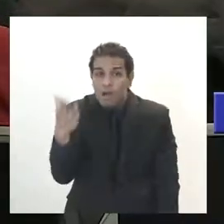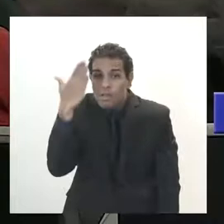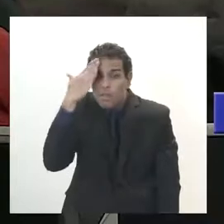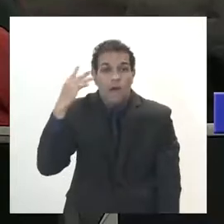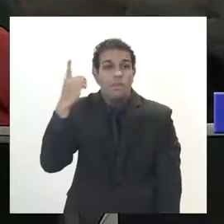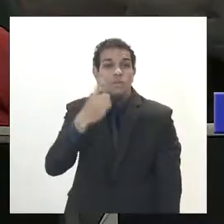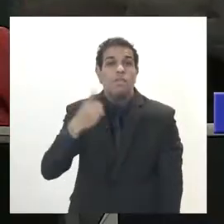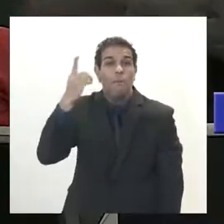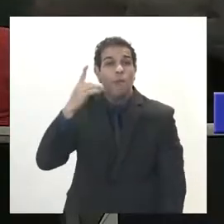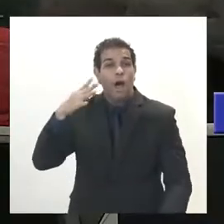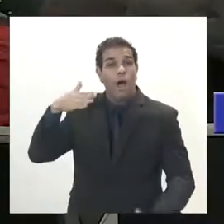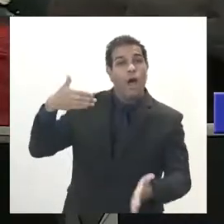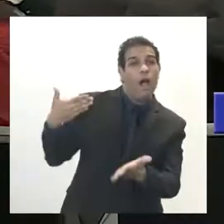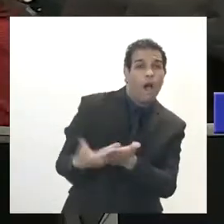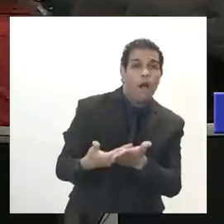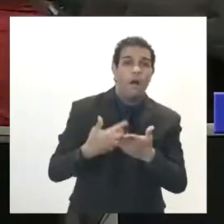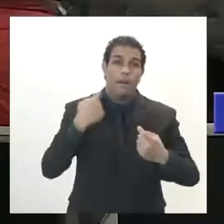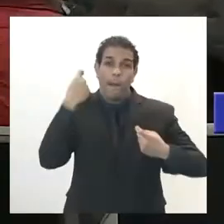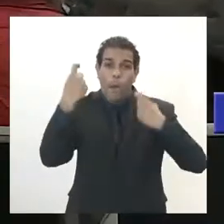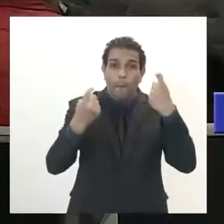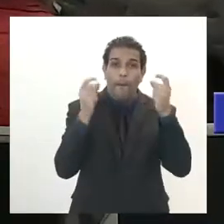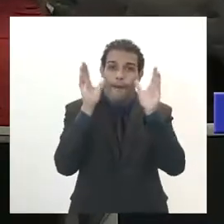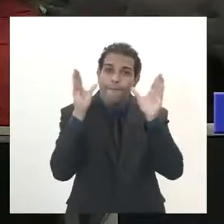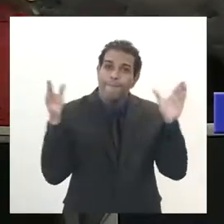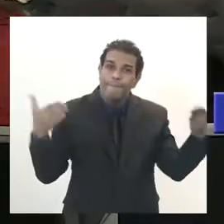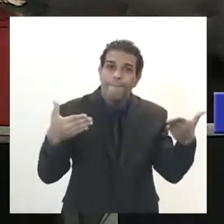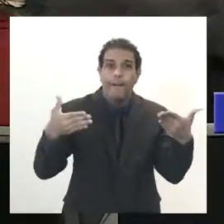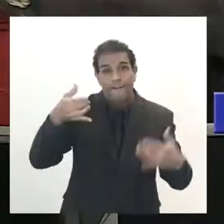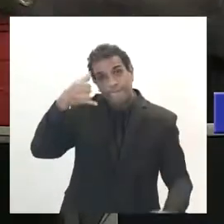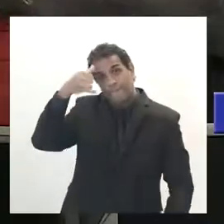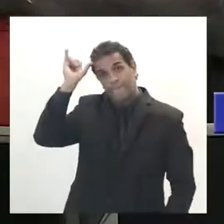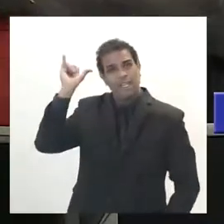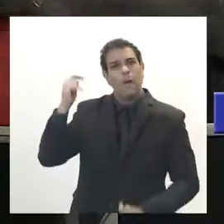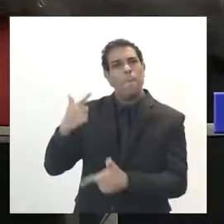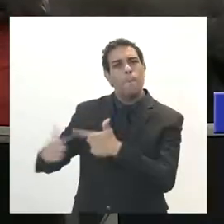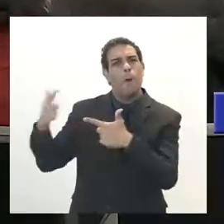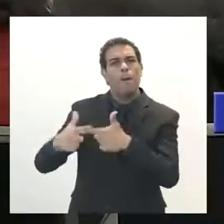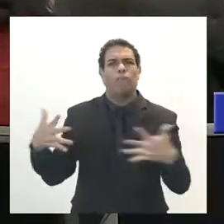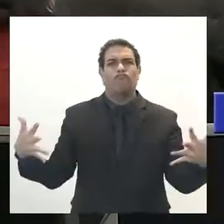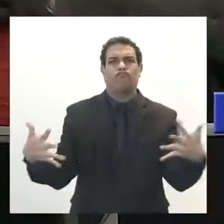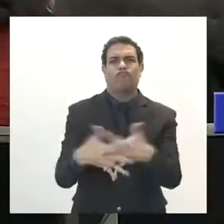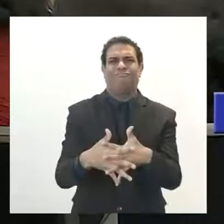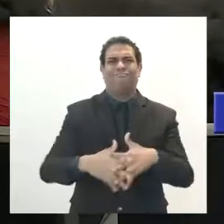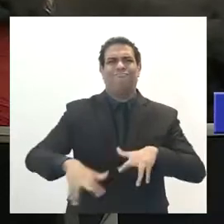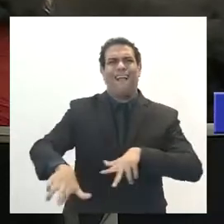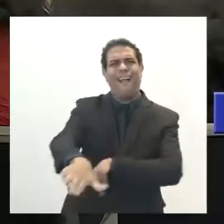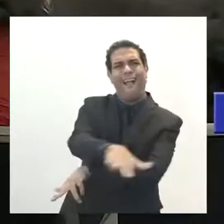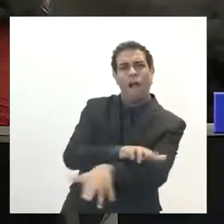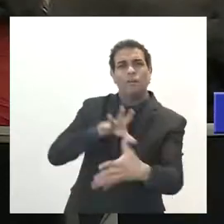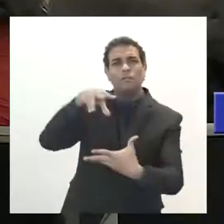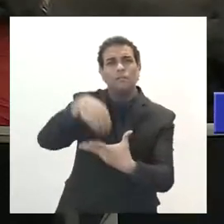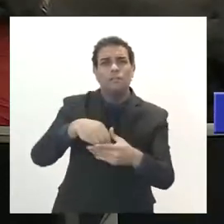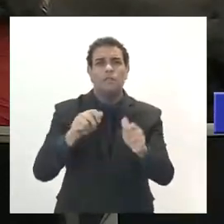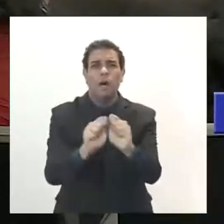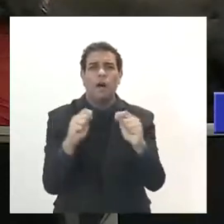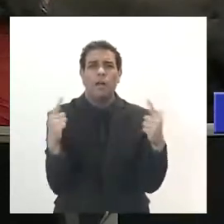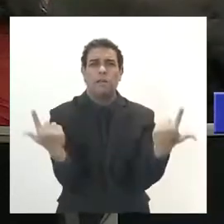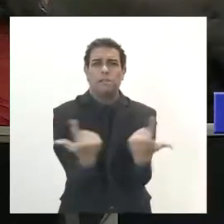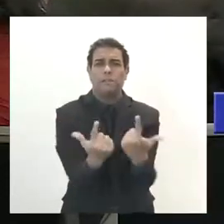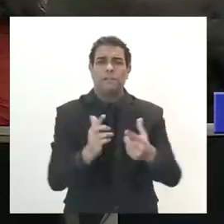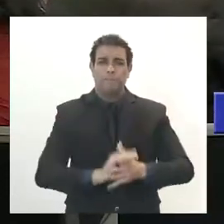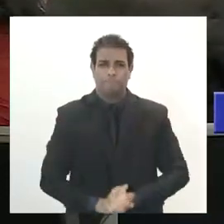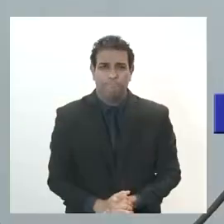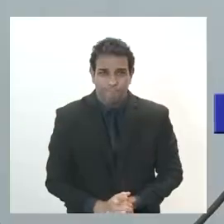e temos que nos preparar para evitar qualquer tipo de confusão pejorativo que nós sempre falamos muito